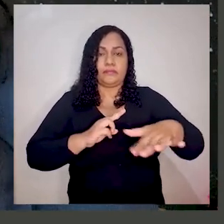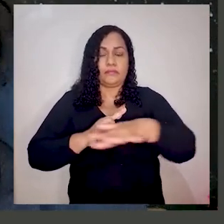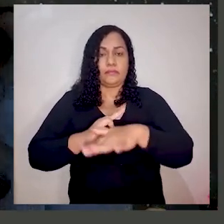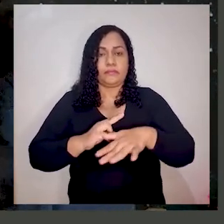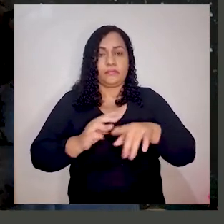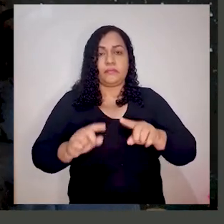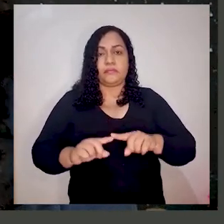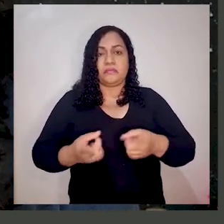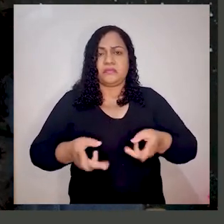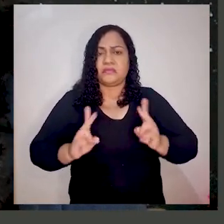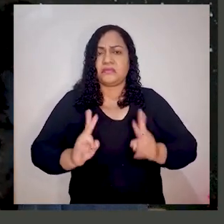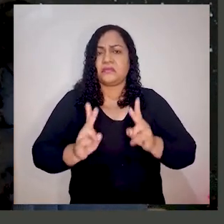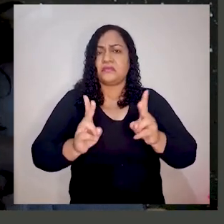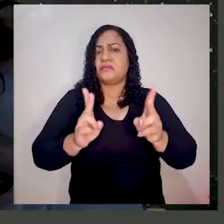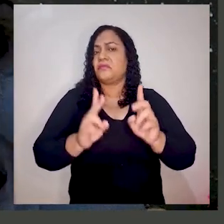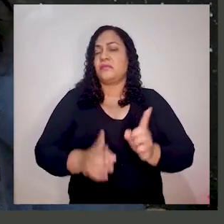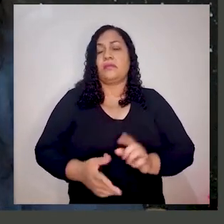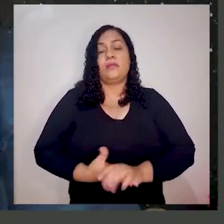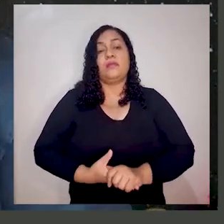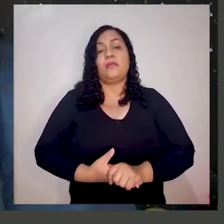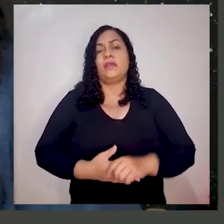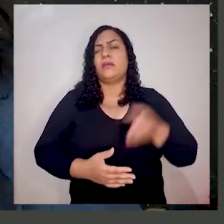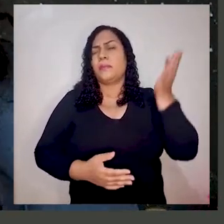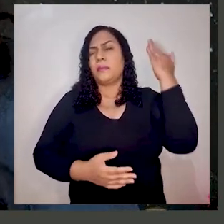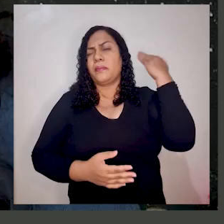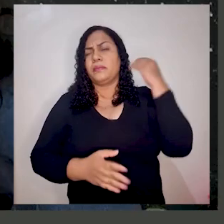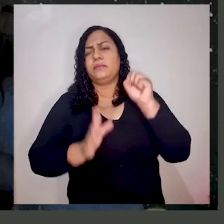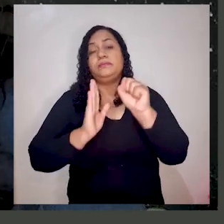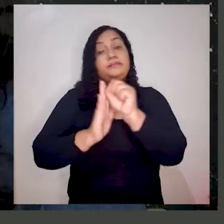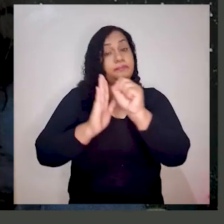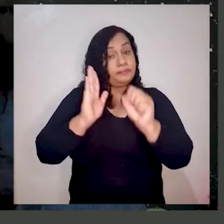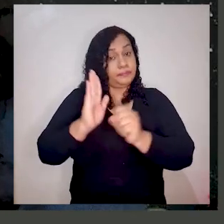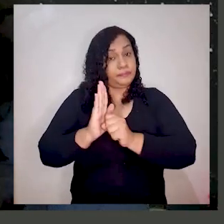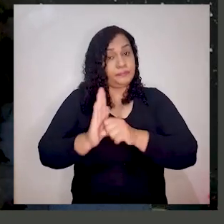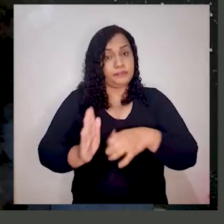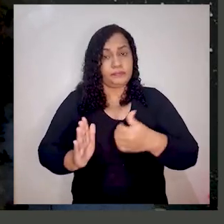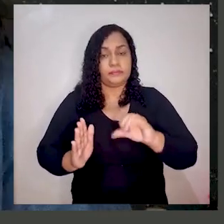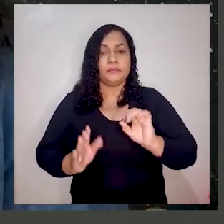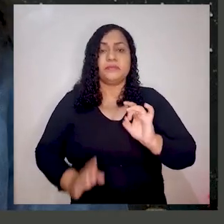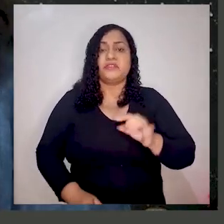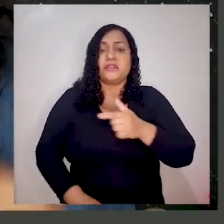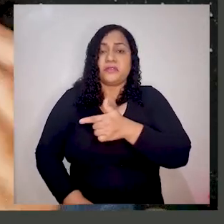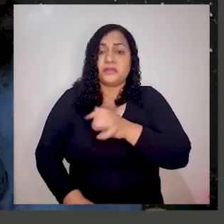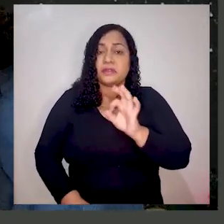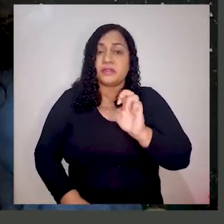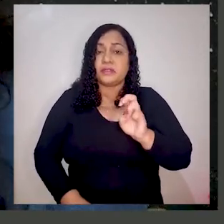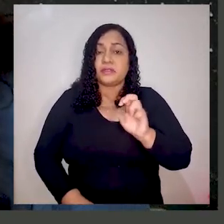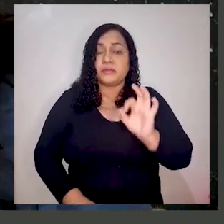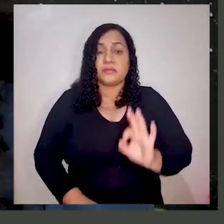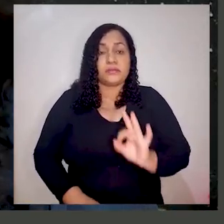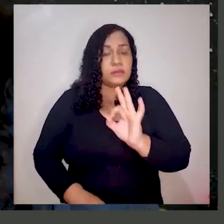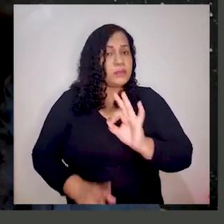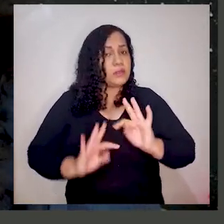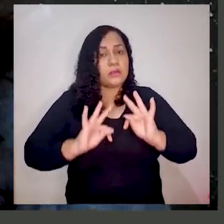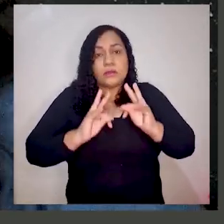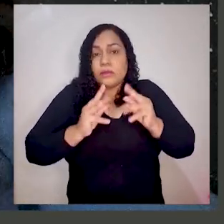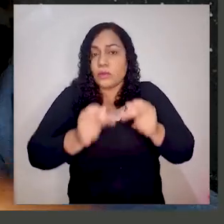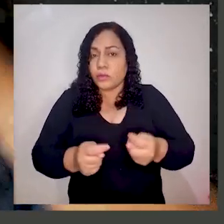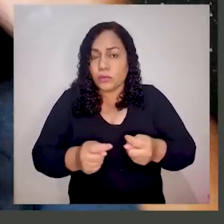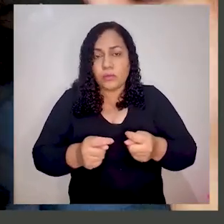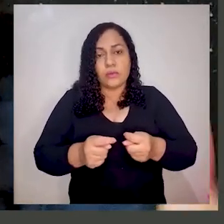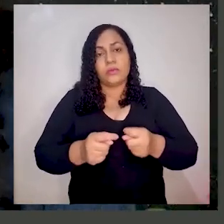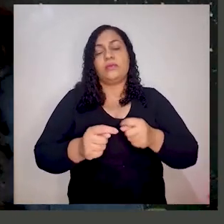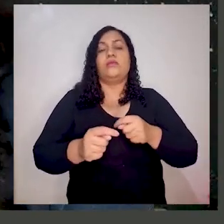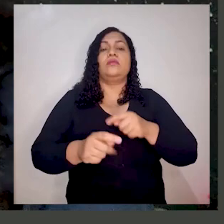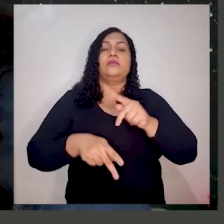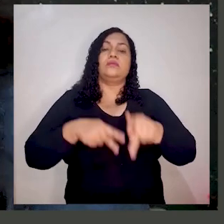assim, mas não foi sempre assim. No século XIX, praticamente só 25% de toda